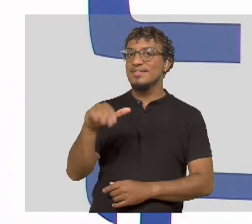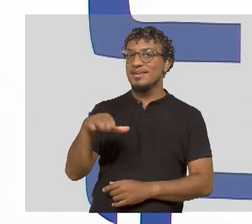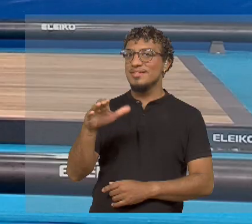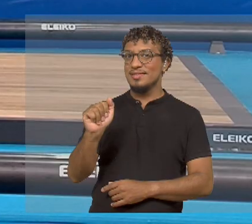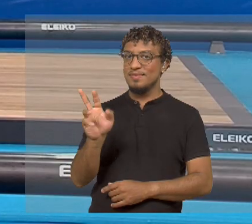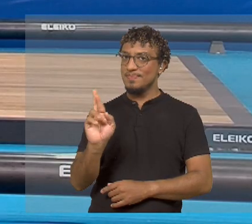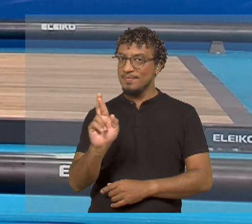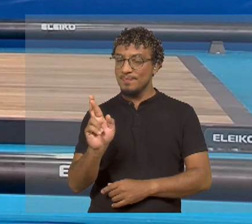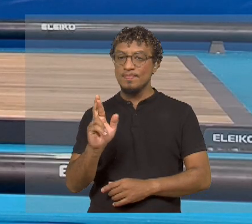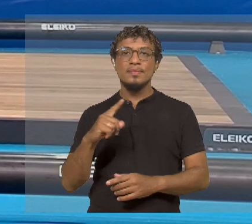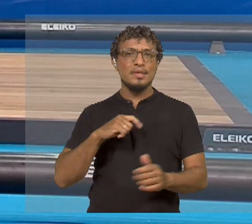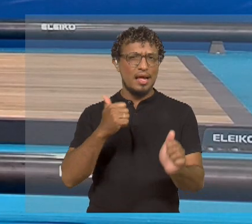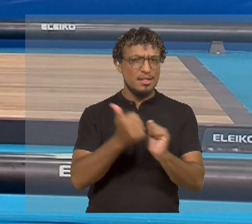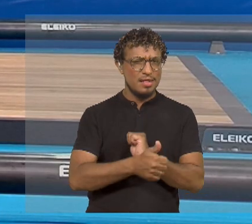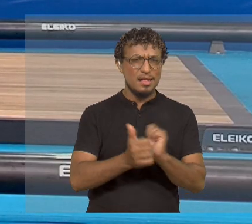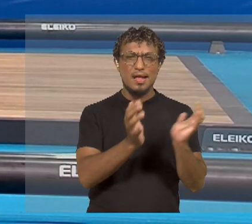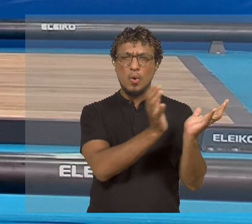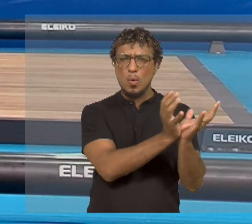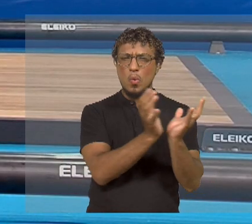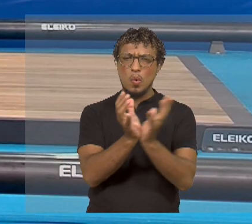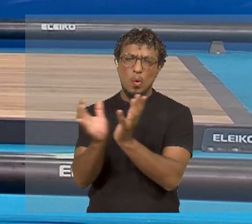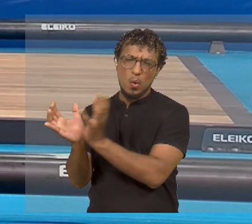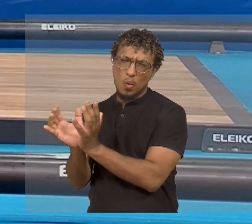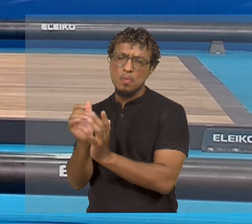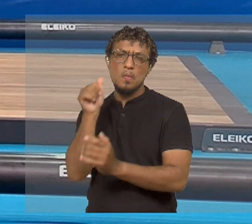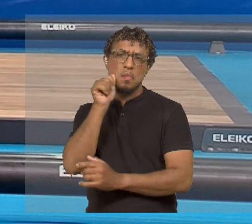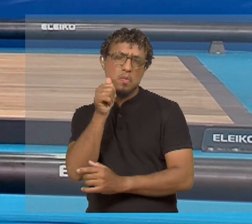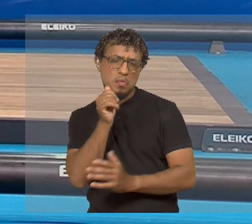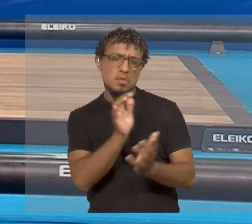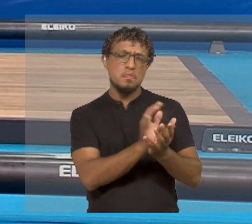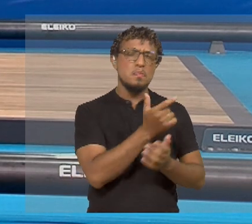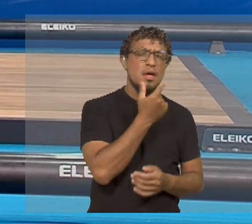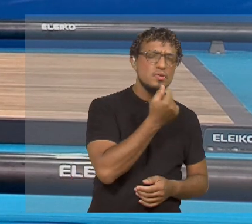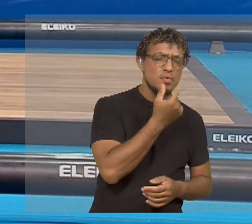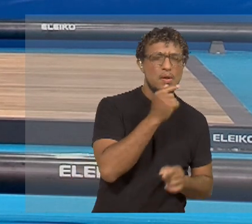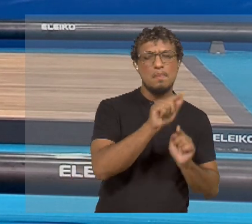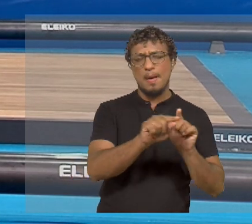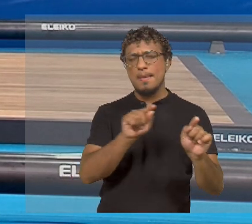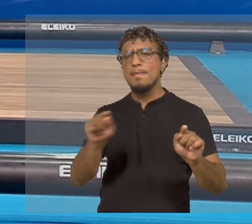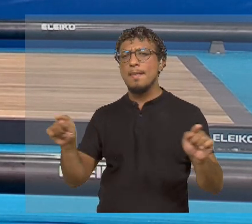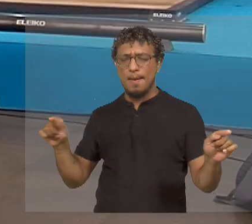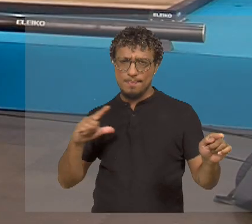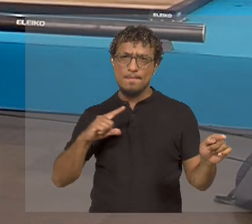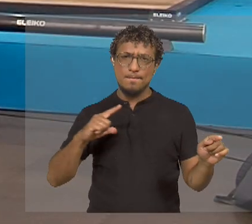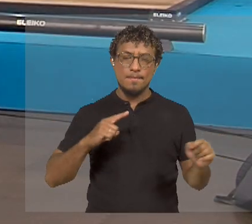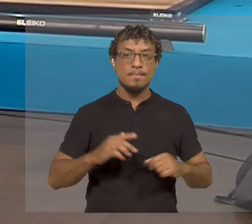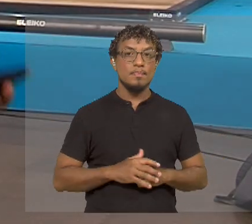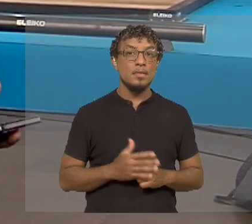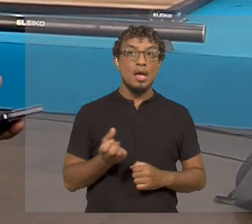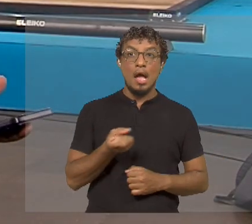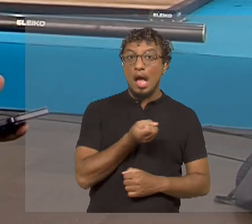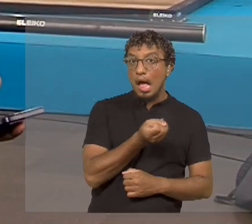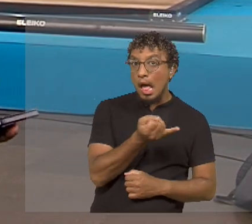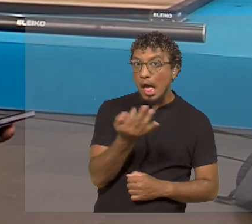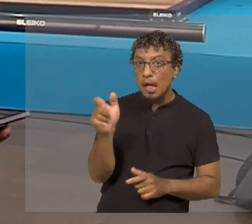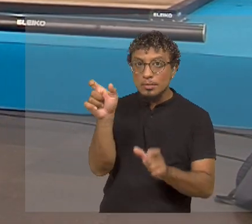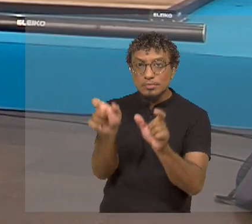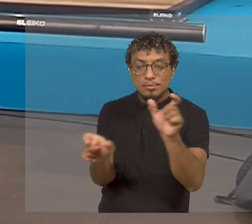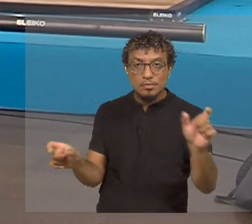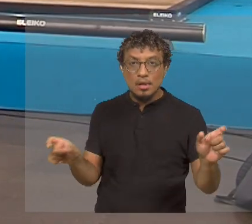país. Atletas divididos em várias categorias, né? Feminino ou masculino. Inclusive, alguns